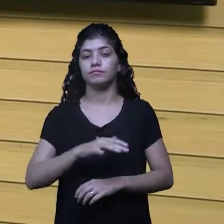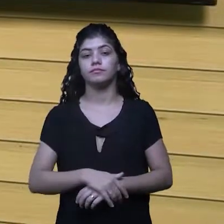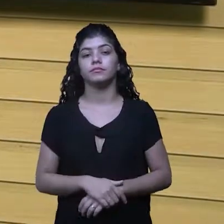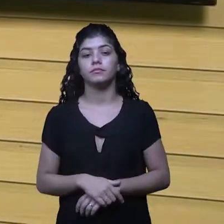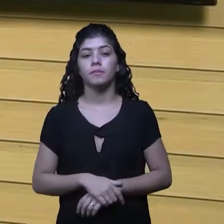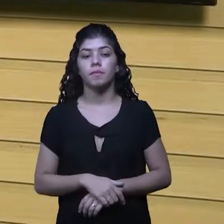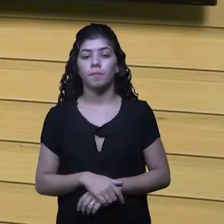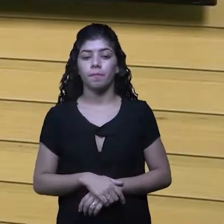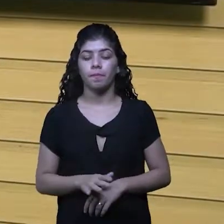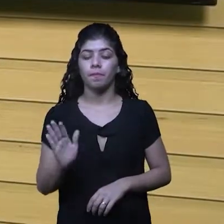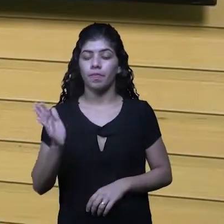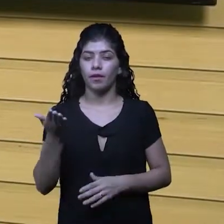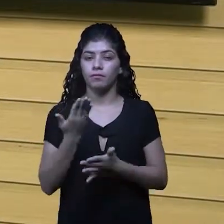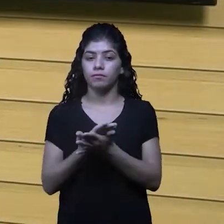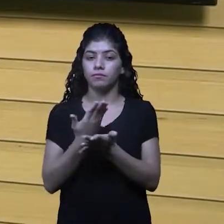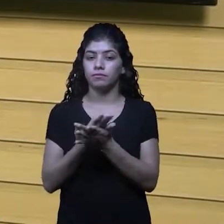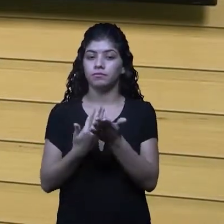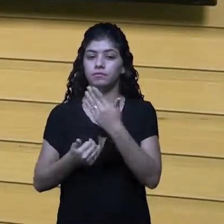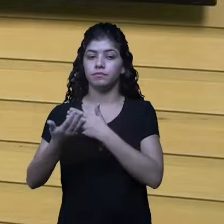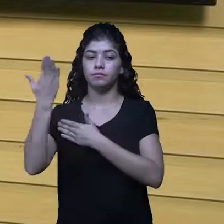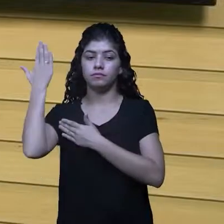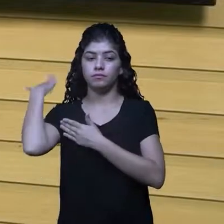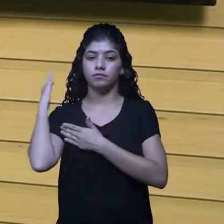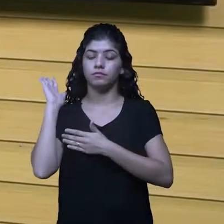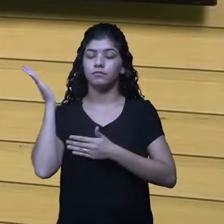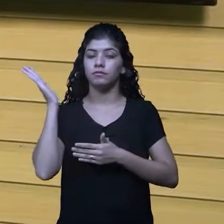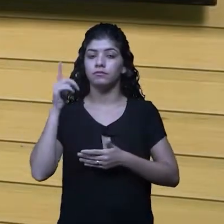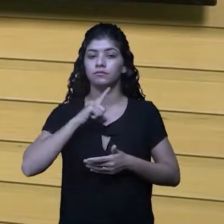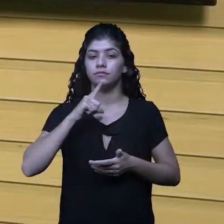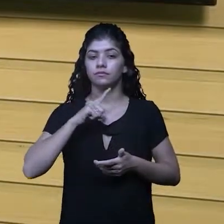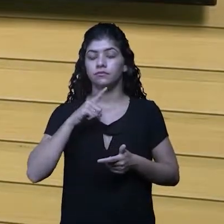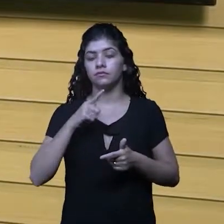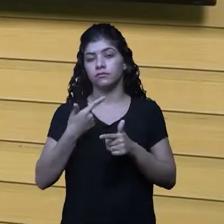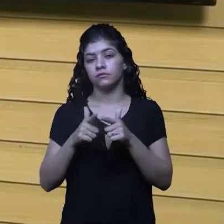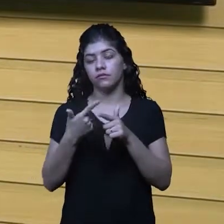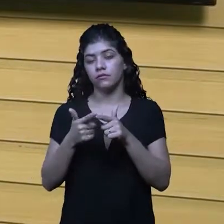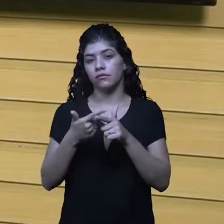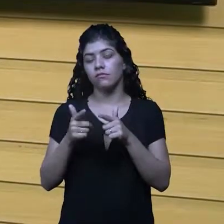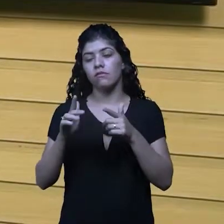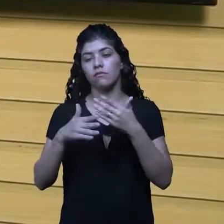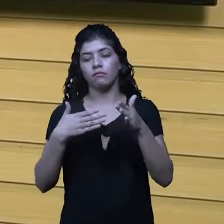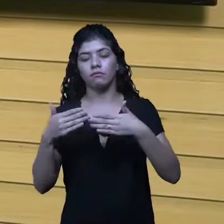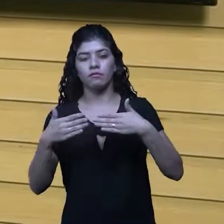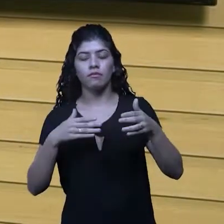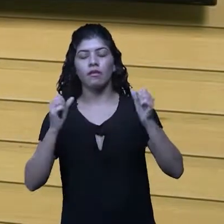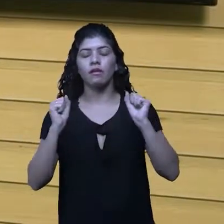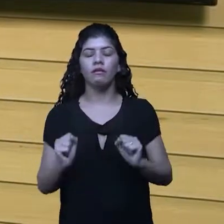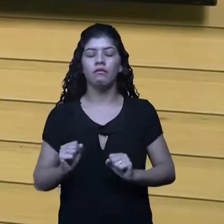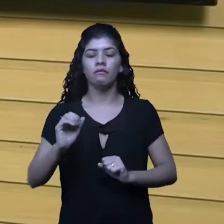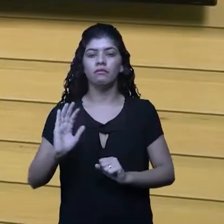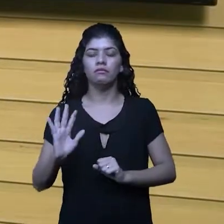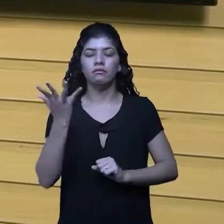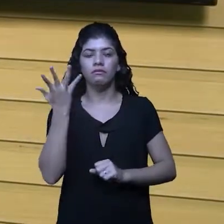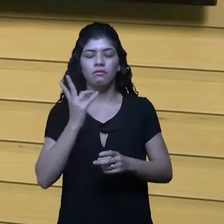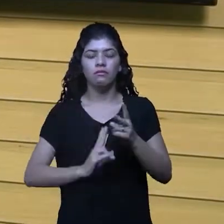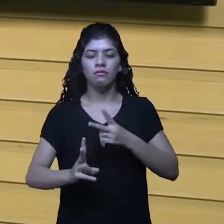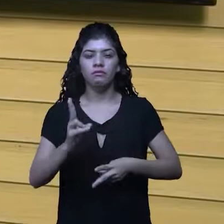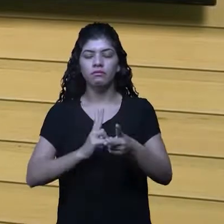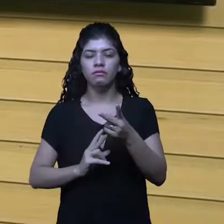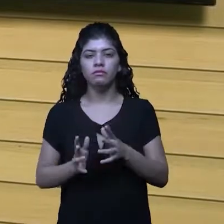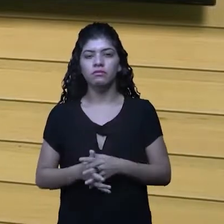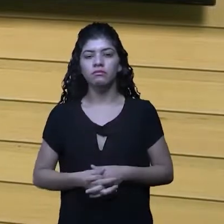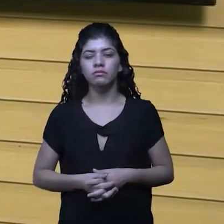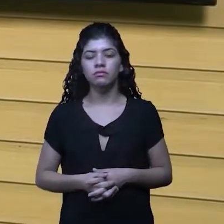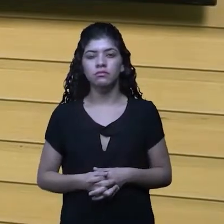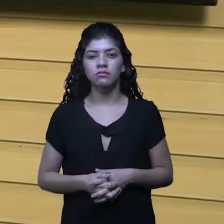Já que a gente já viu em aulas anteriores que os erros aleatórios, eles sempre vão aparecer, sempre vai ter um tipo de erro. Uma medida nunca vai ser precisa. A gente